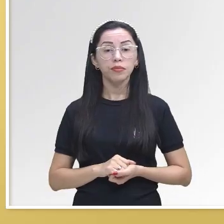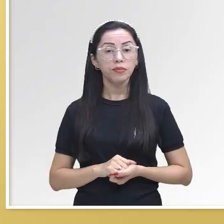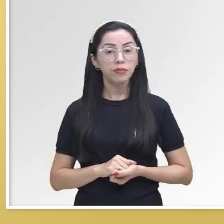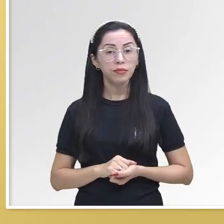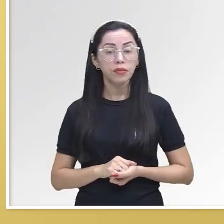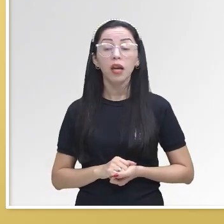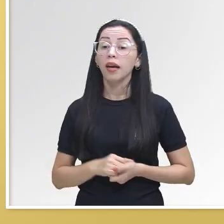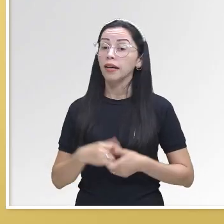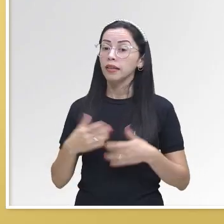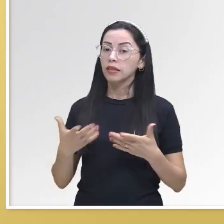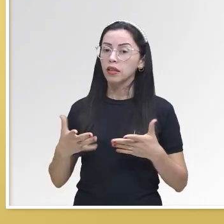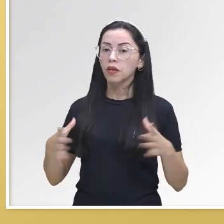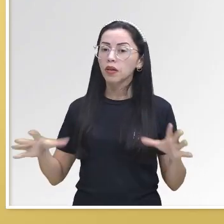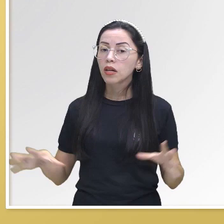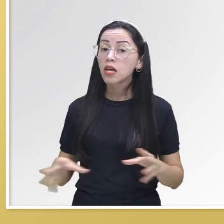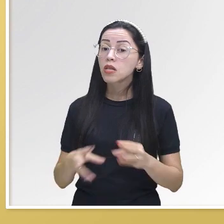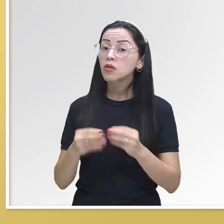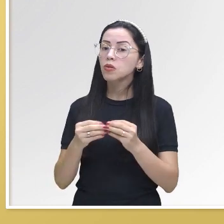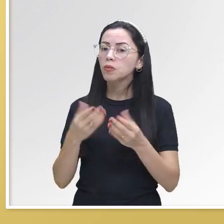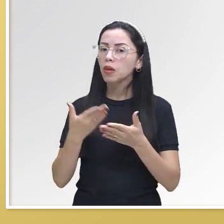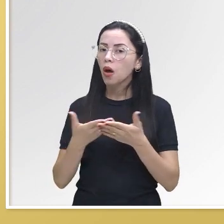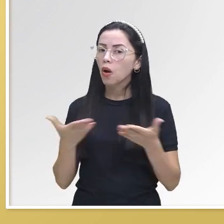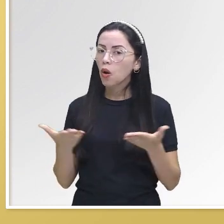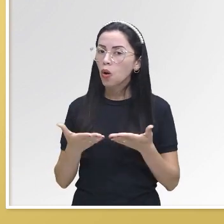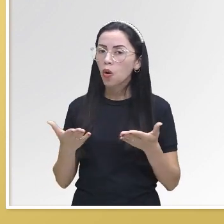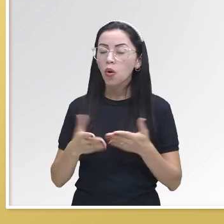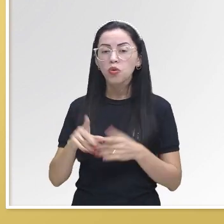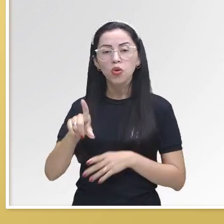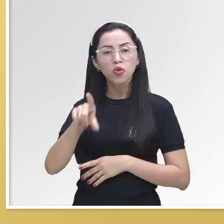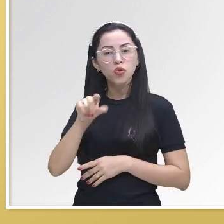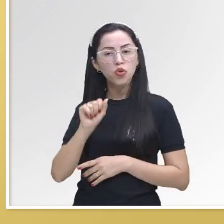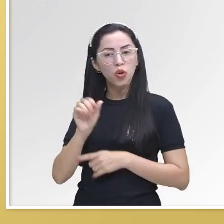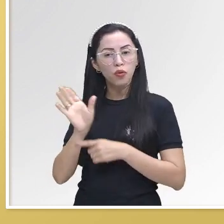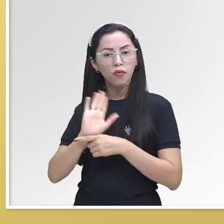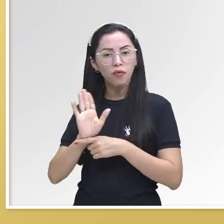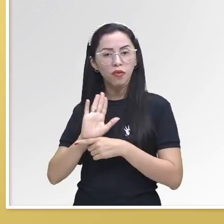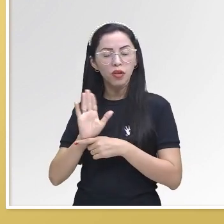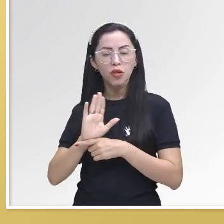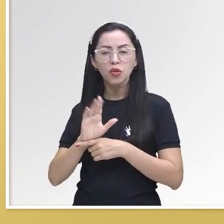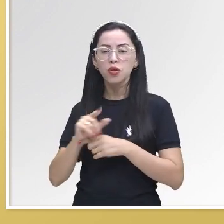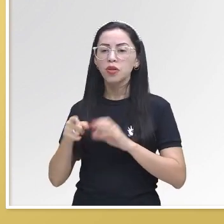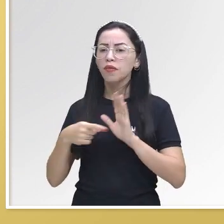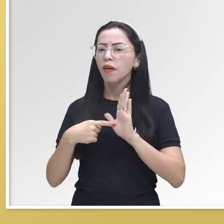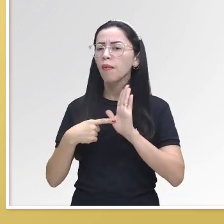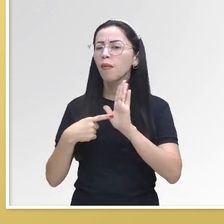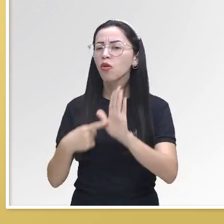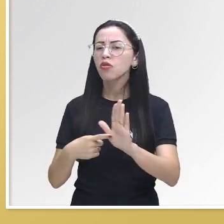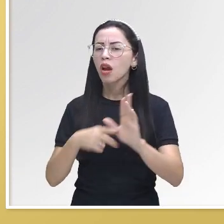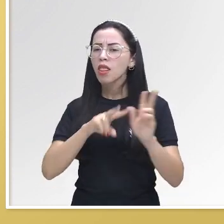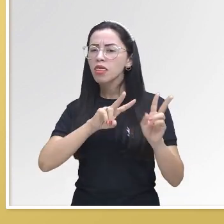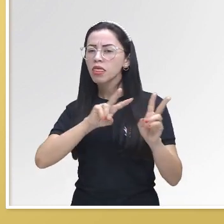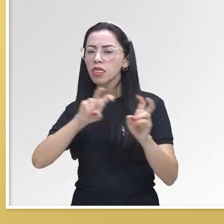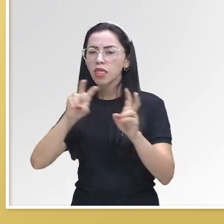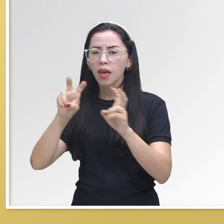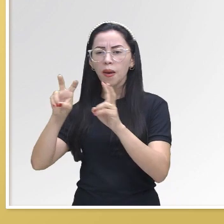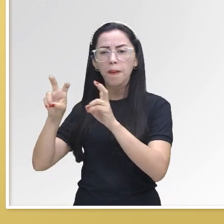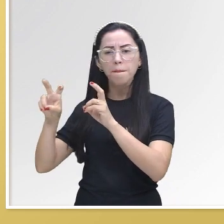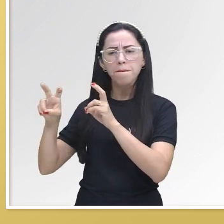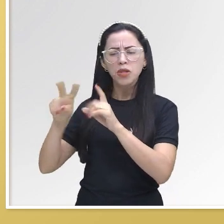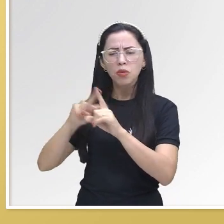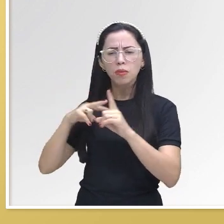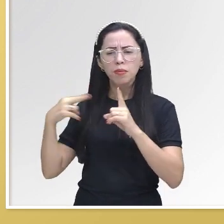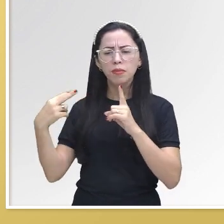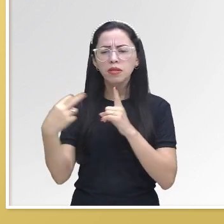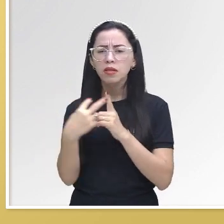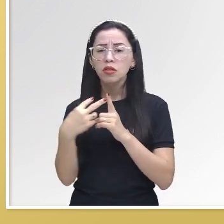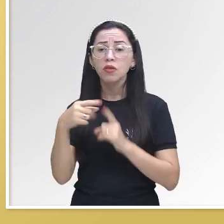Para o resumo da nossa aula de hoje, eu escolhi um VT que vai trazer esses temas de uma percepção que você